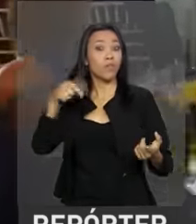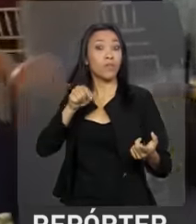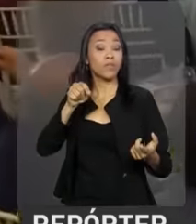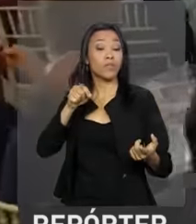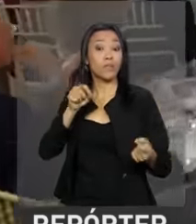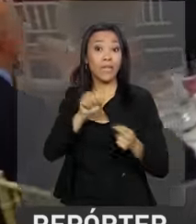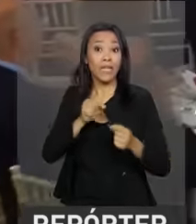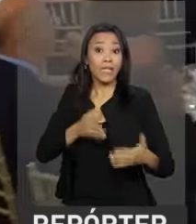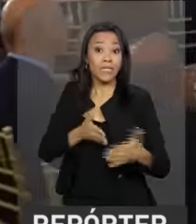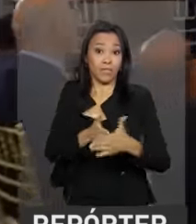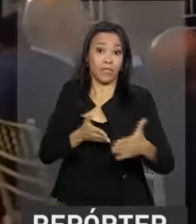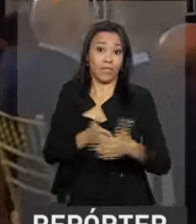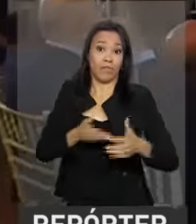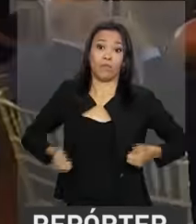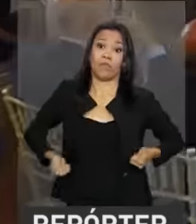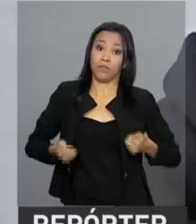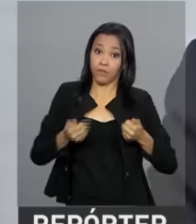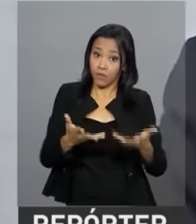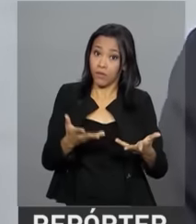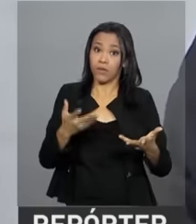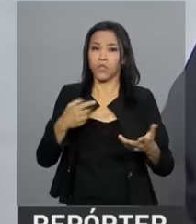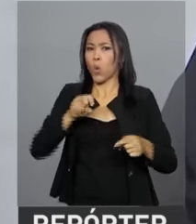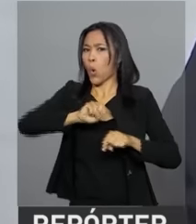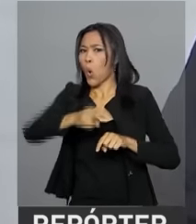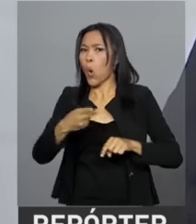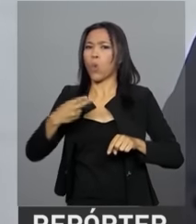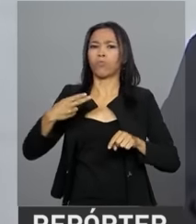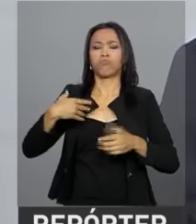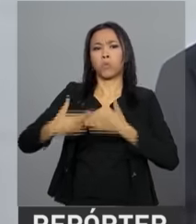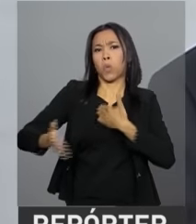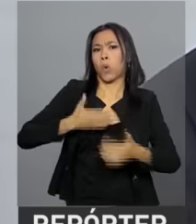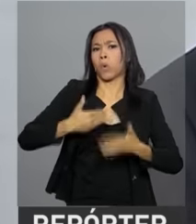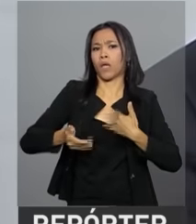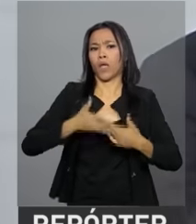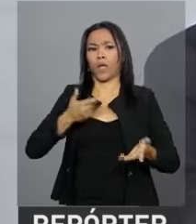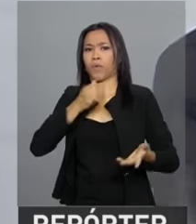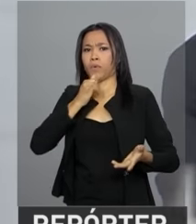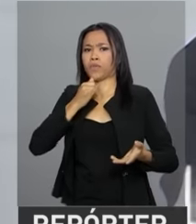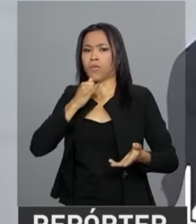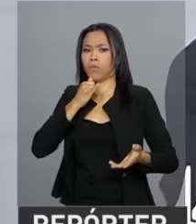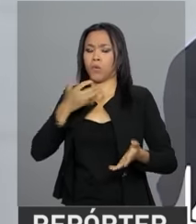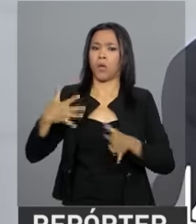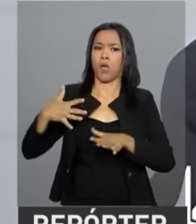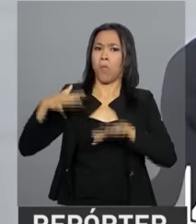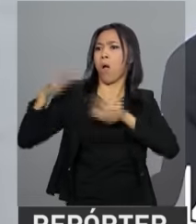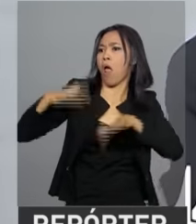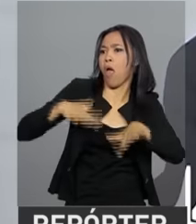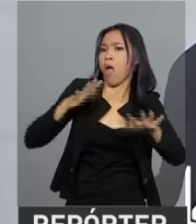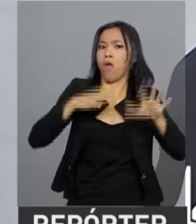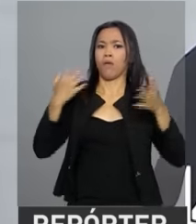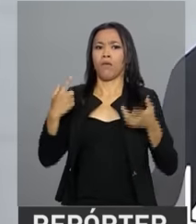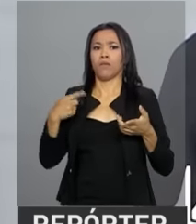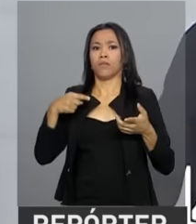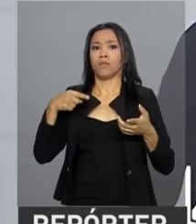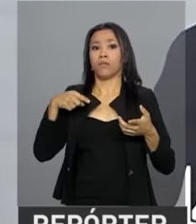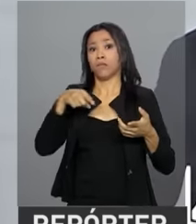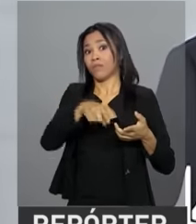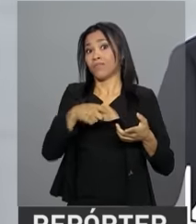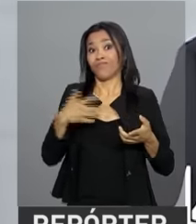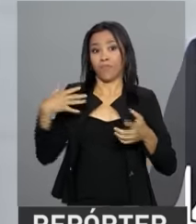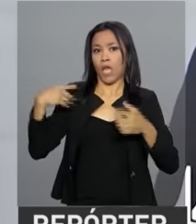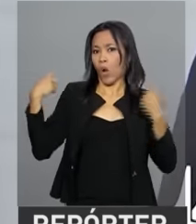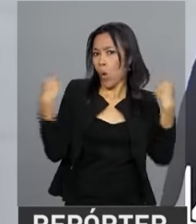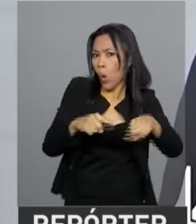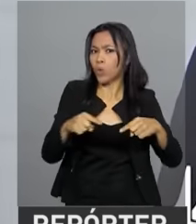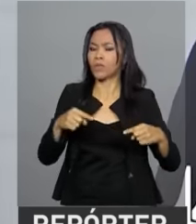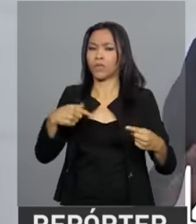carne todo e qualquer movimento de natureza corporativa que possa tisnar a PEC do teto não pode